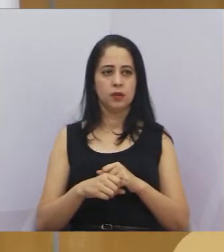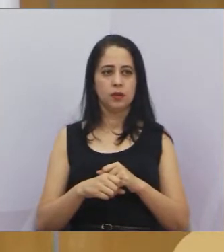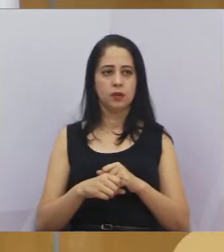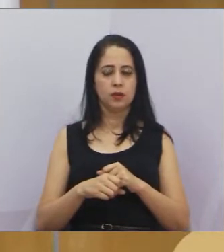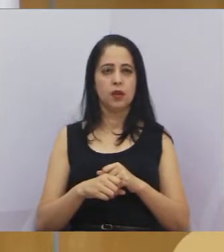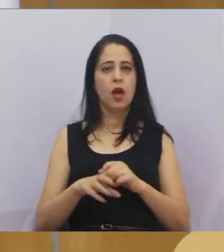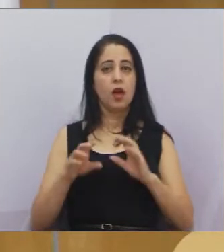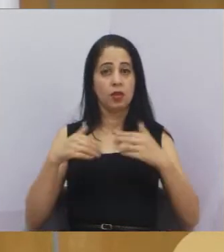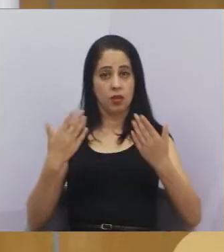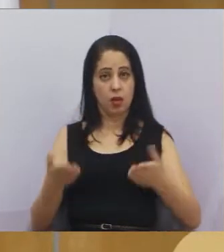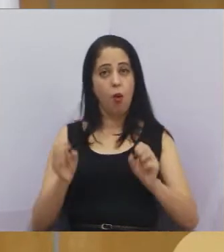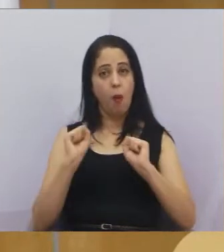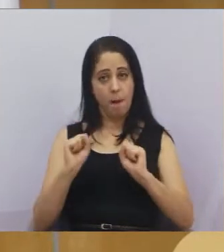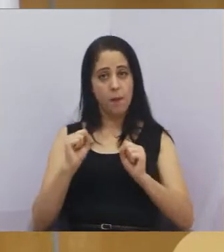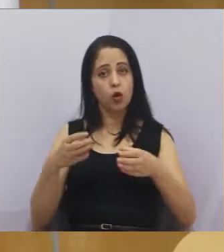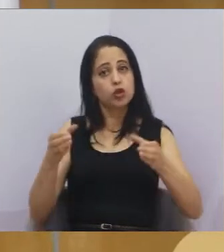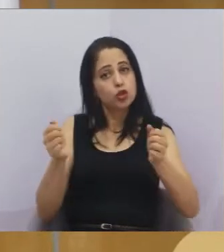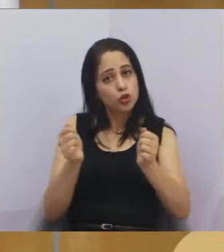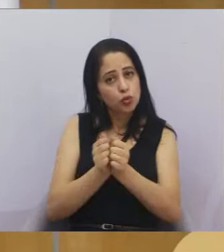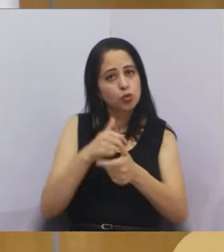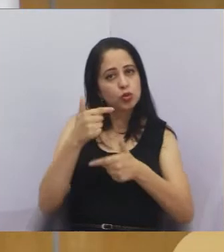de Proteção da Igualdade Racial.